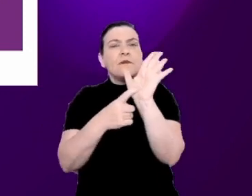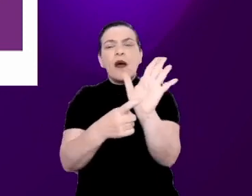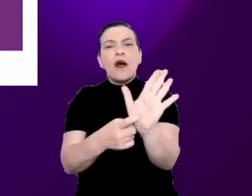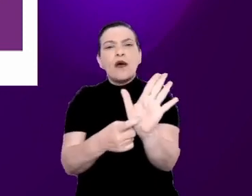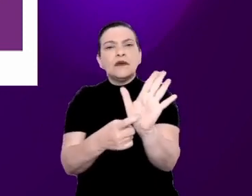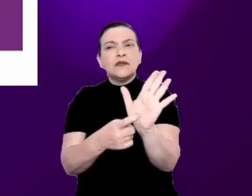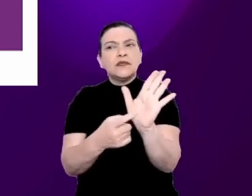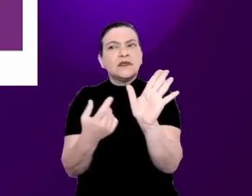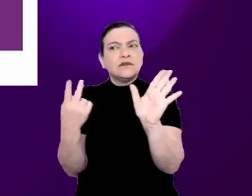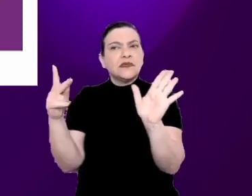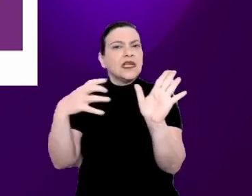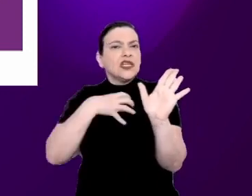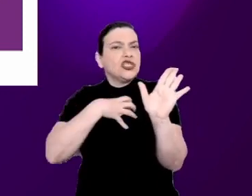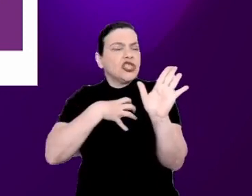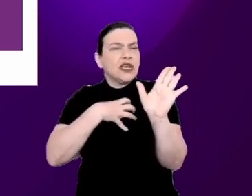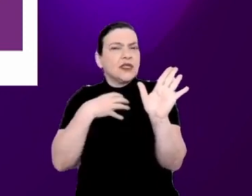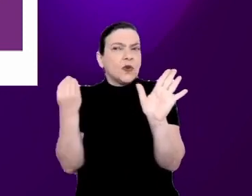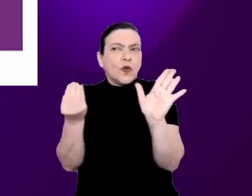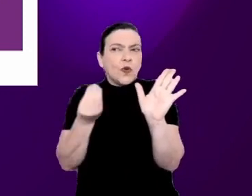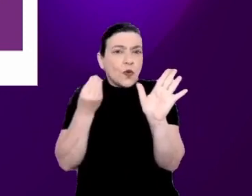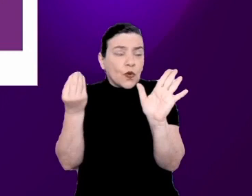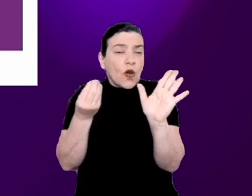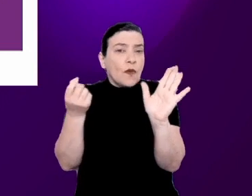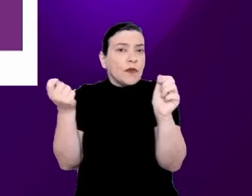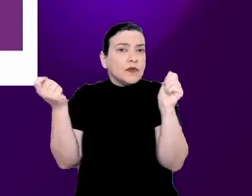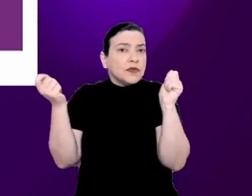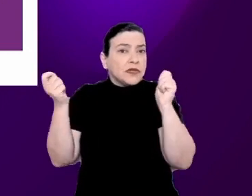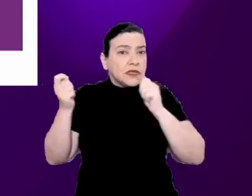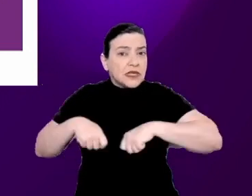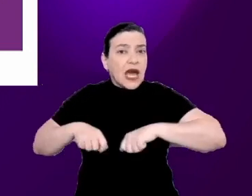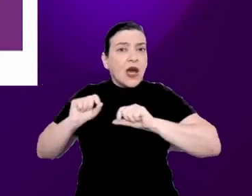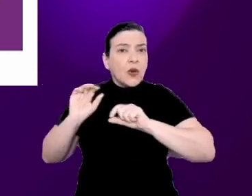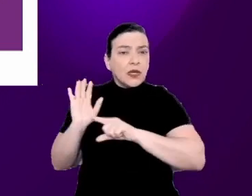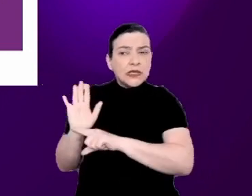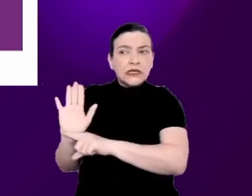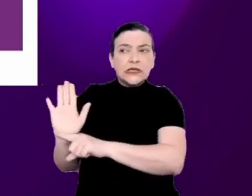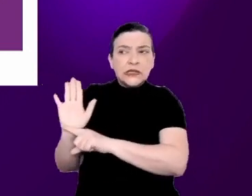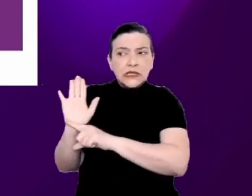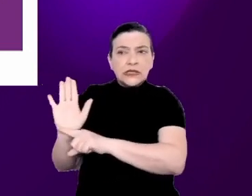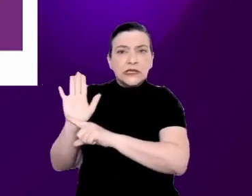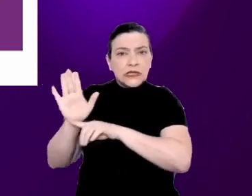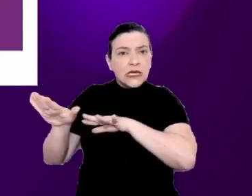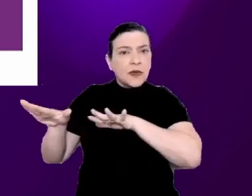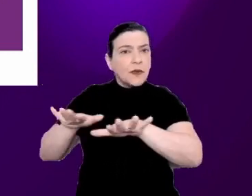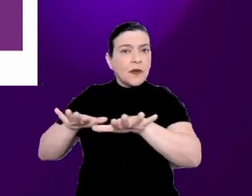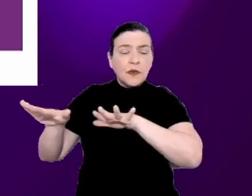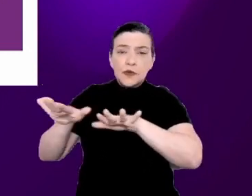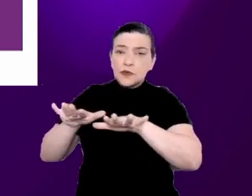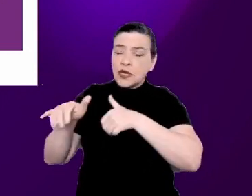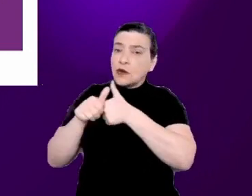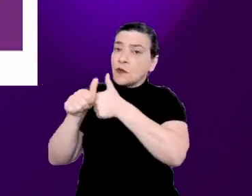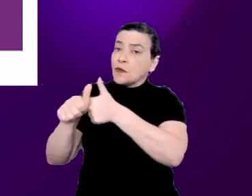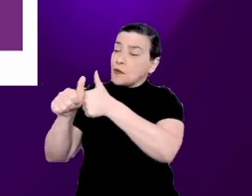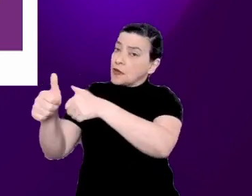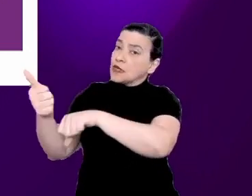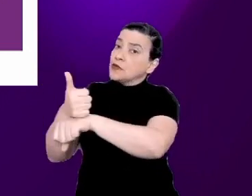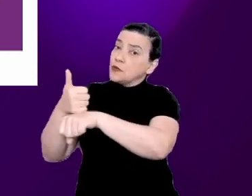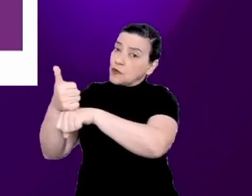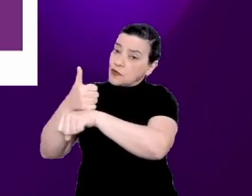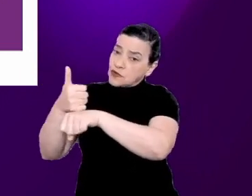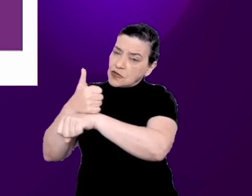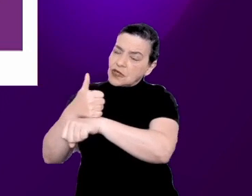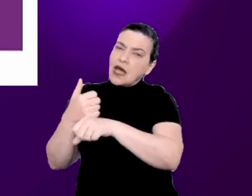condição clínica do paciente, desenvolve a mobilidade como uma linguagem comum multiprofissional. Então, envolve também, além de todo o